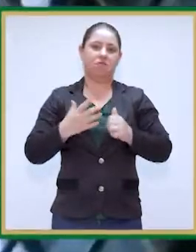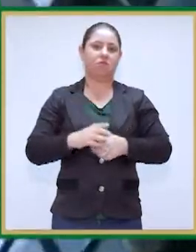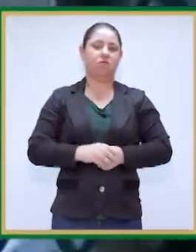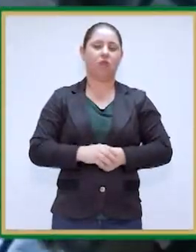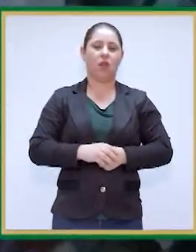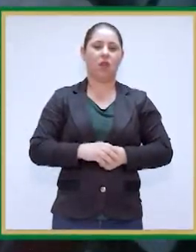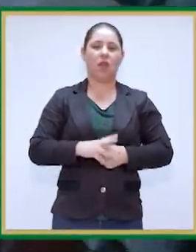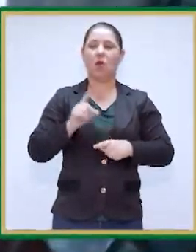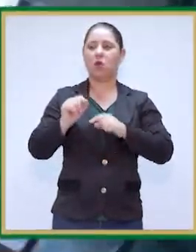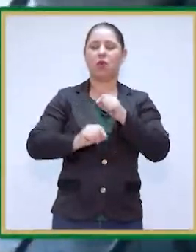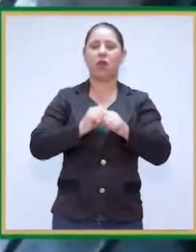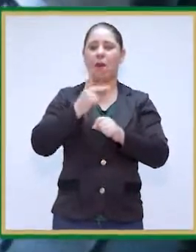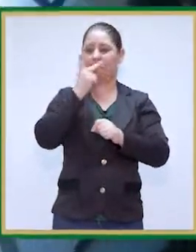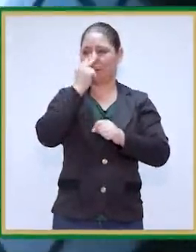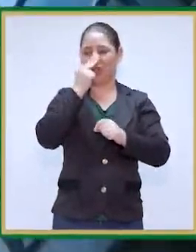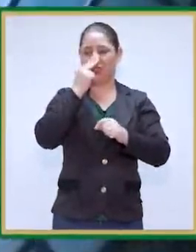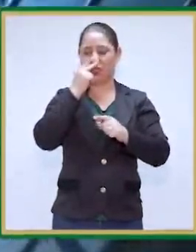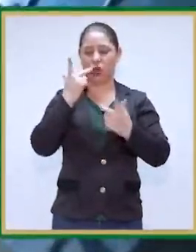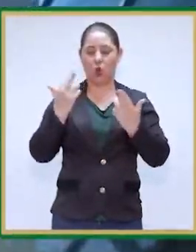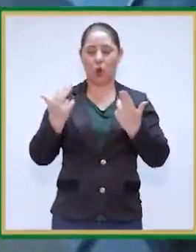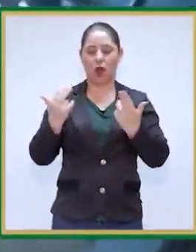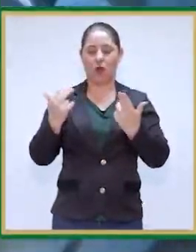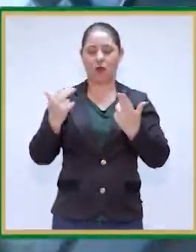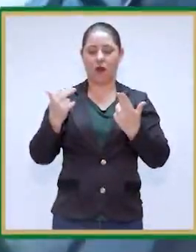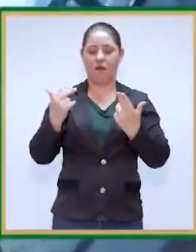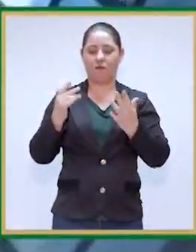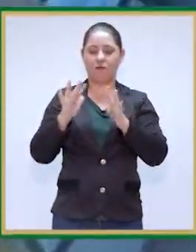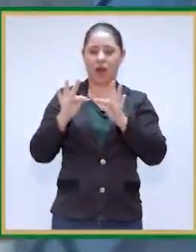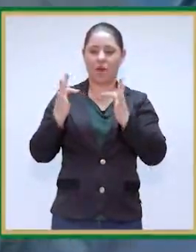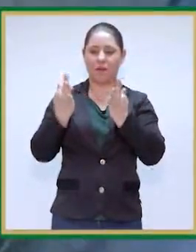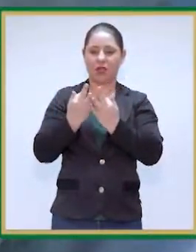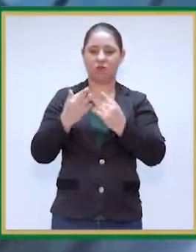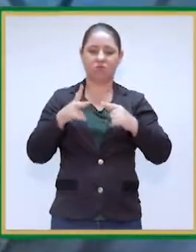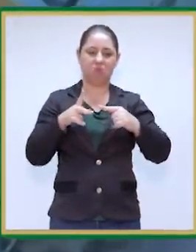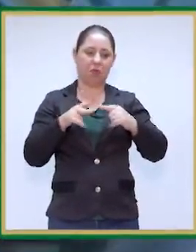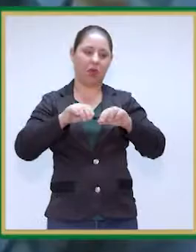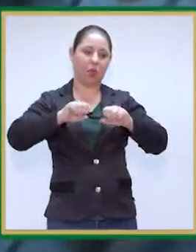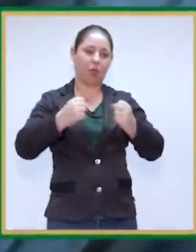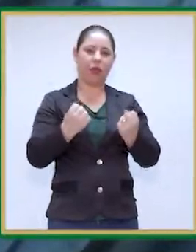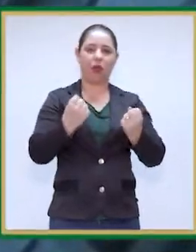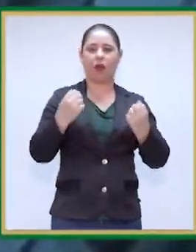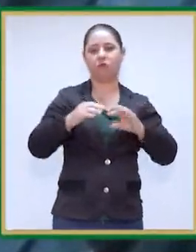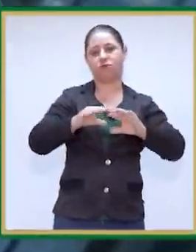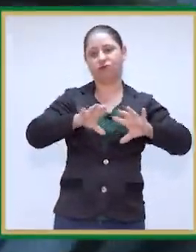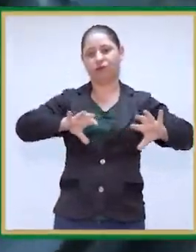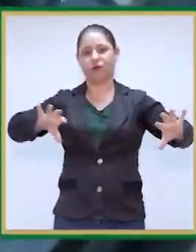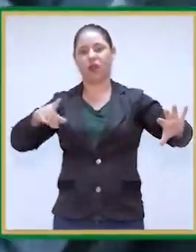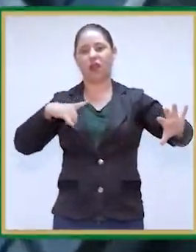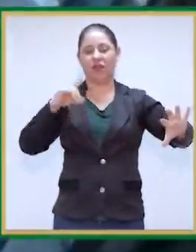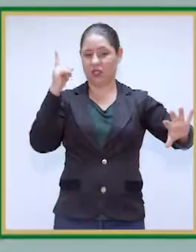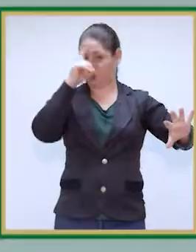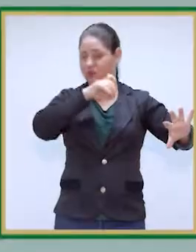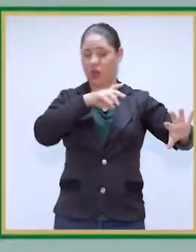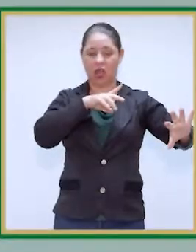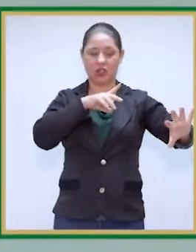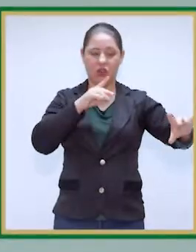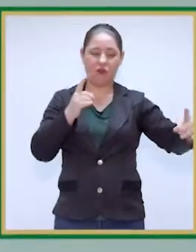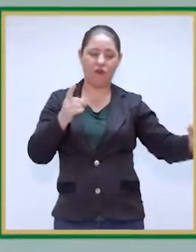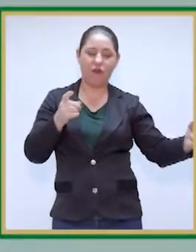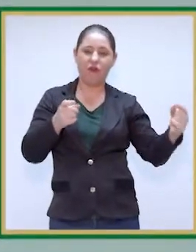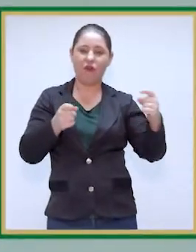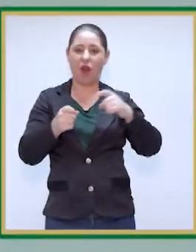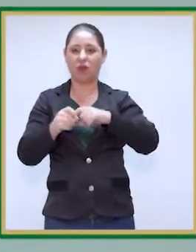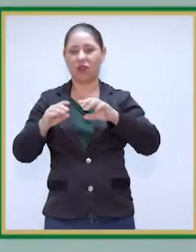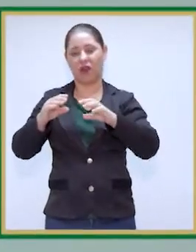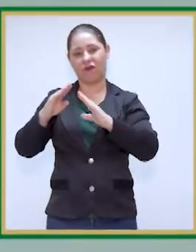isso, os vínculos familiares são rompidos e essa pessoa vai ter extrema dificuldade depois de receber esse familiar. Então, a gente